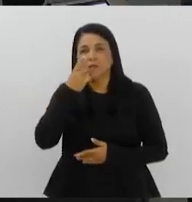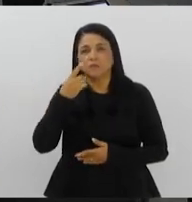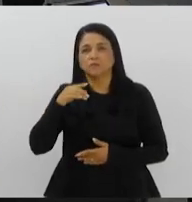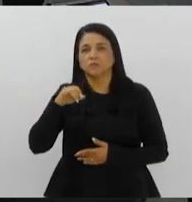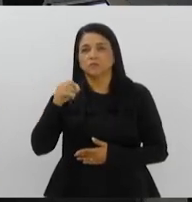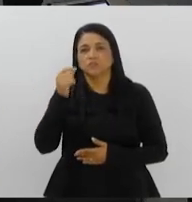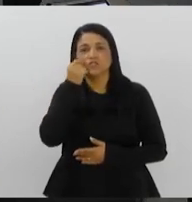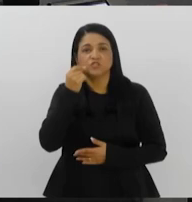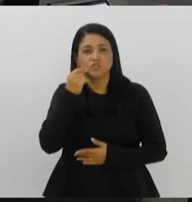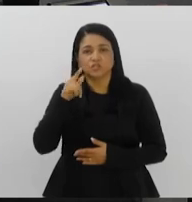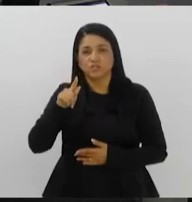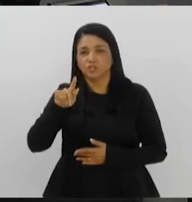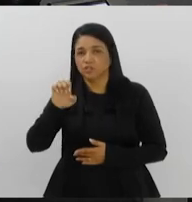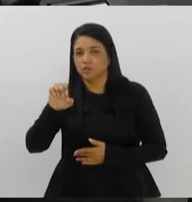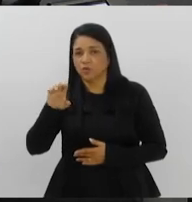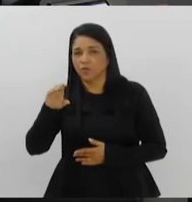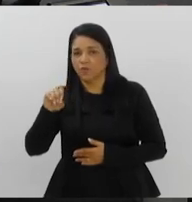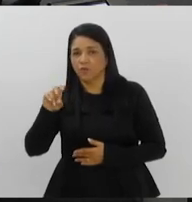Giovanni Ratinho,